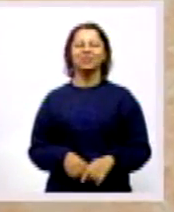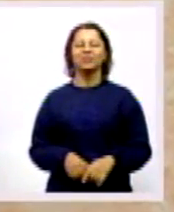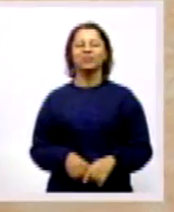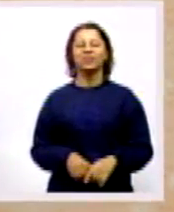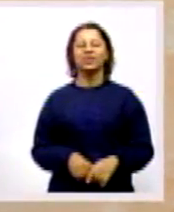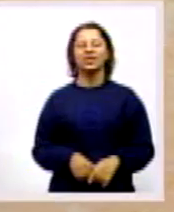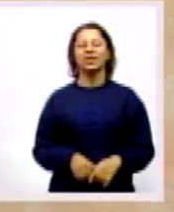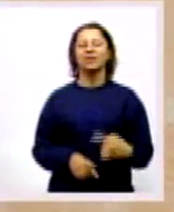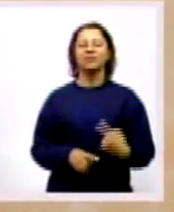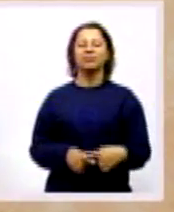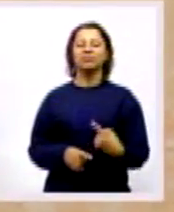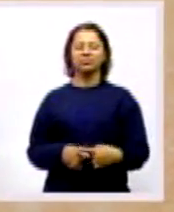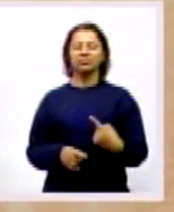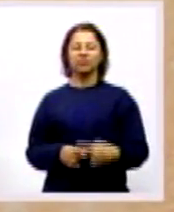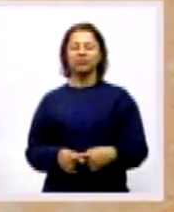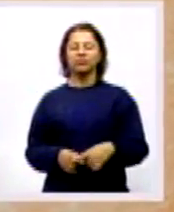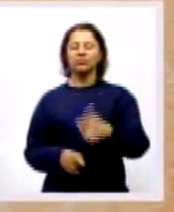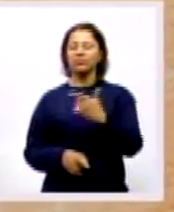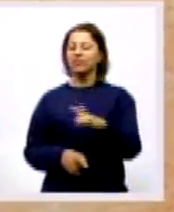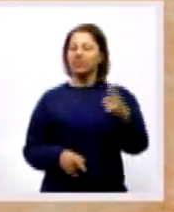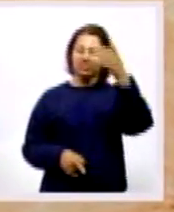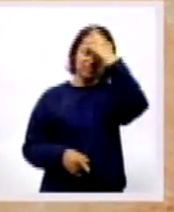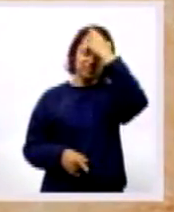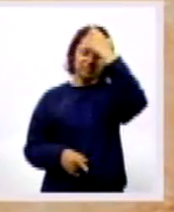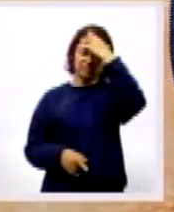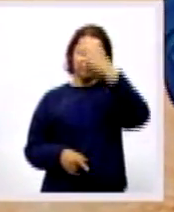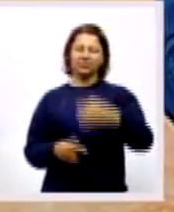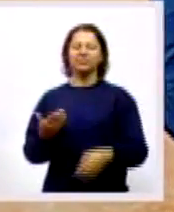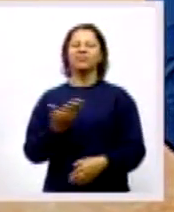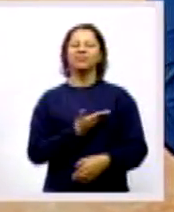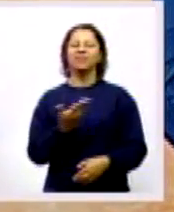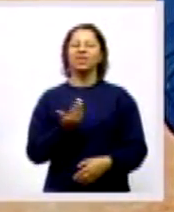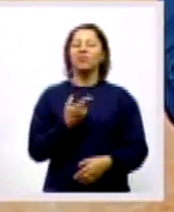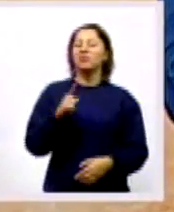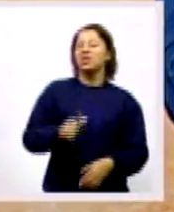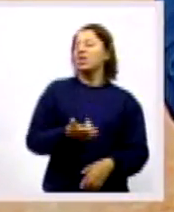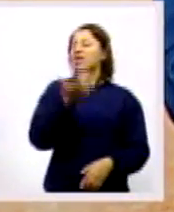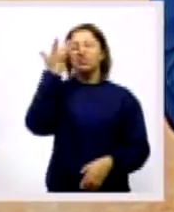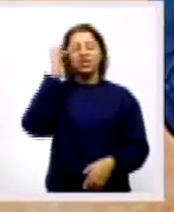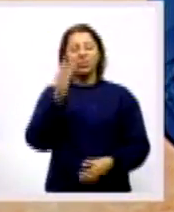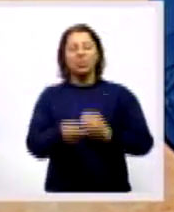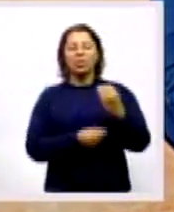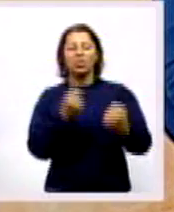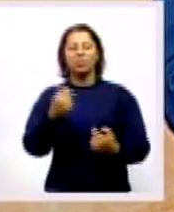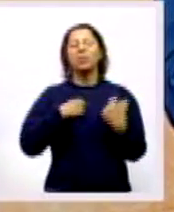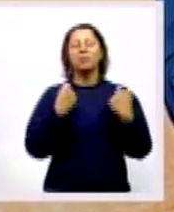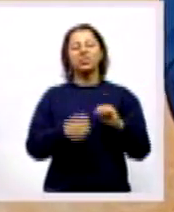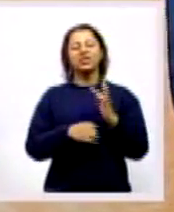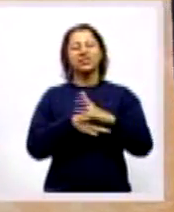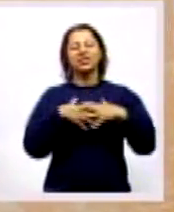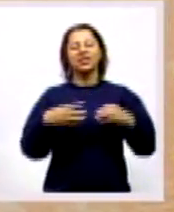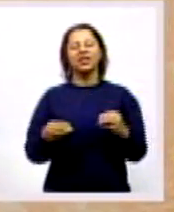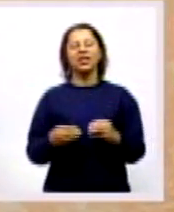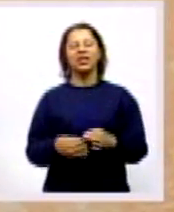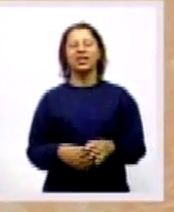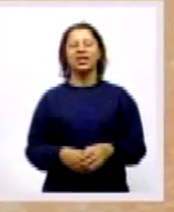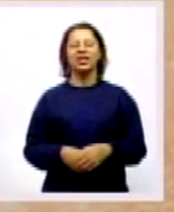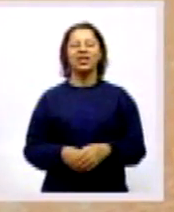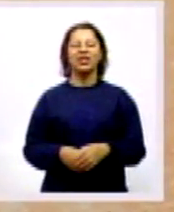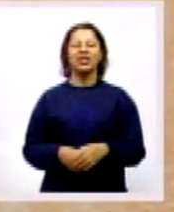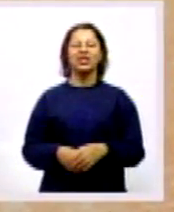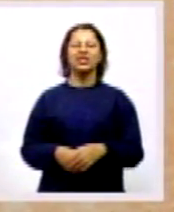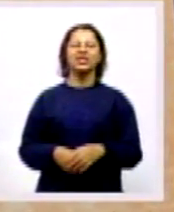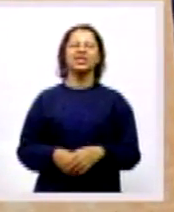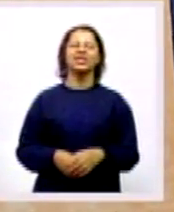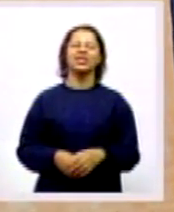Está lá no inconsciente. Minha amiga, você não tem noção do tanto que eu precisei ser curado para tomar uma vitamina de manga com